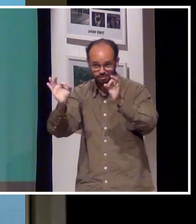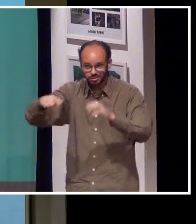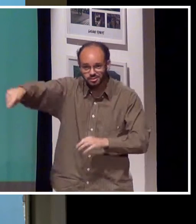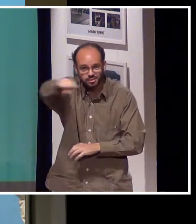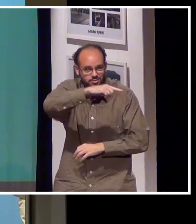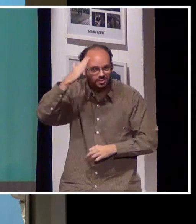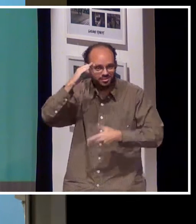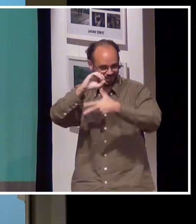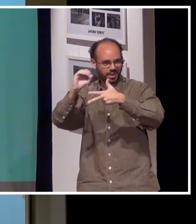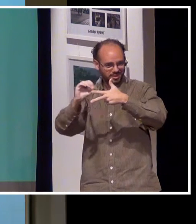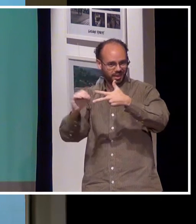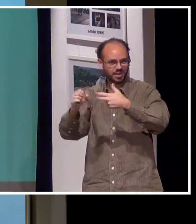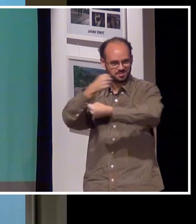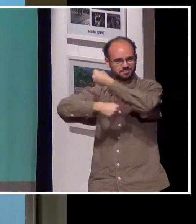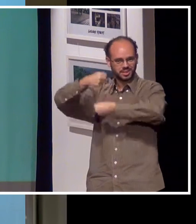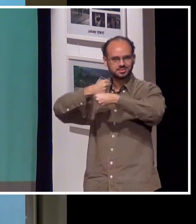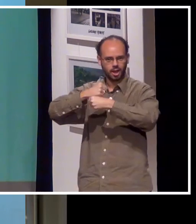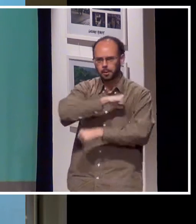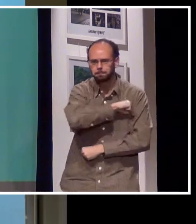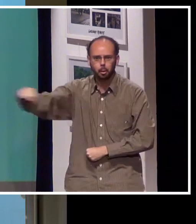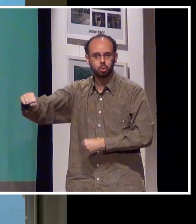Nós temos o Enem, vocês lembram do